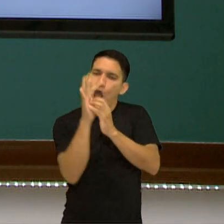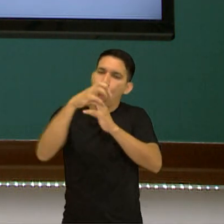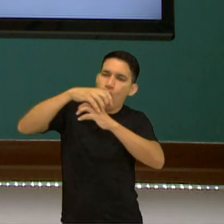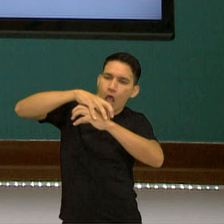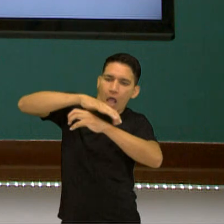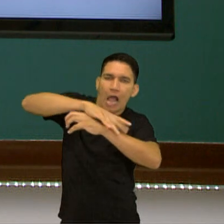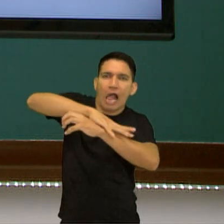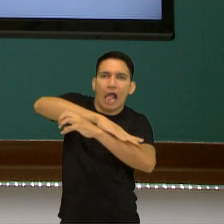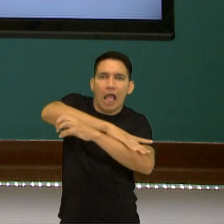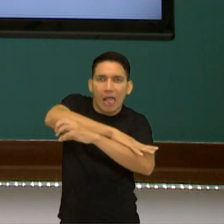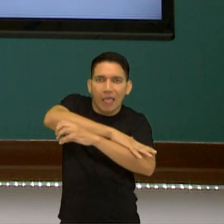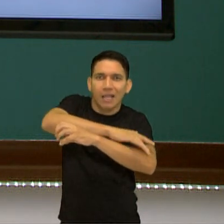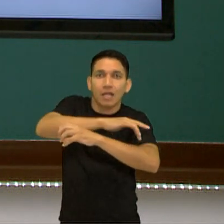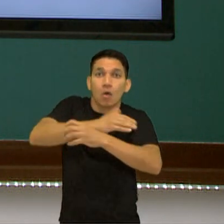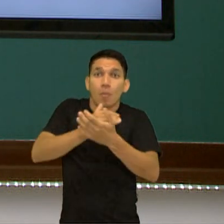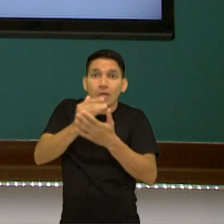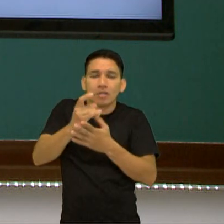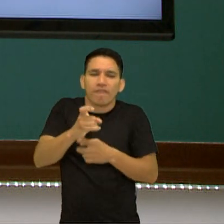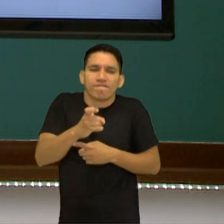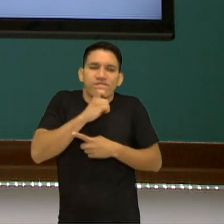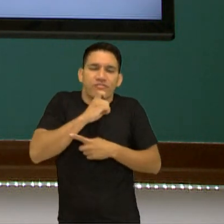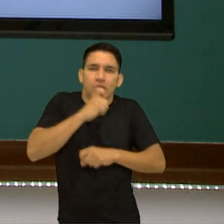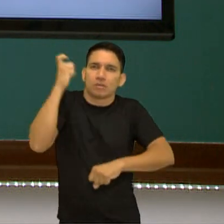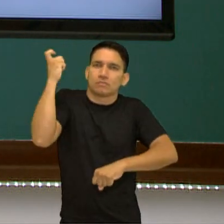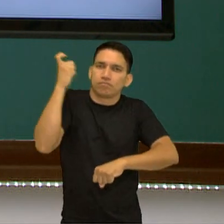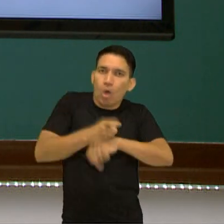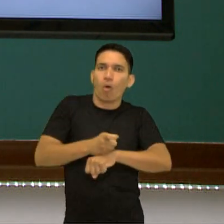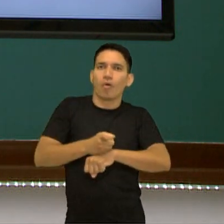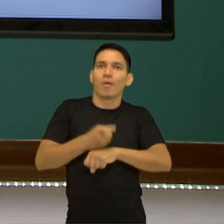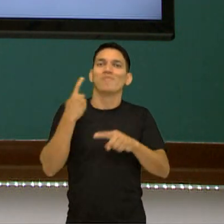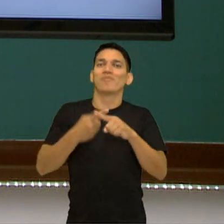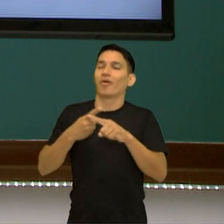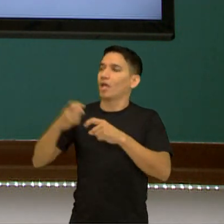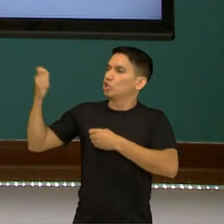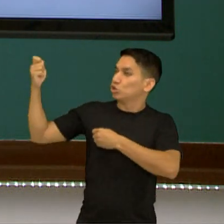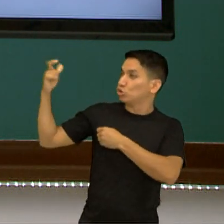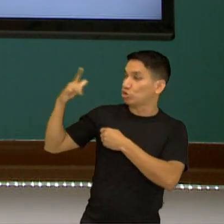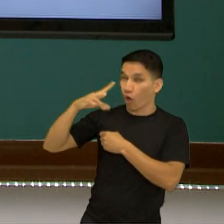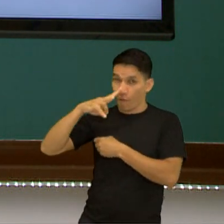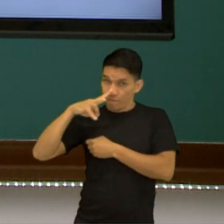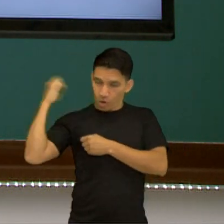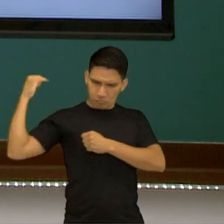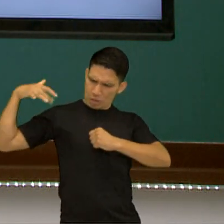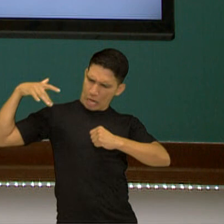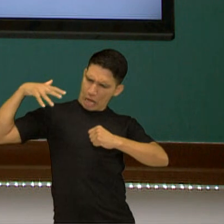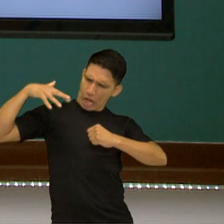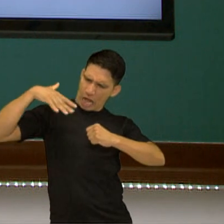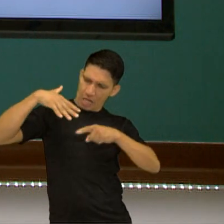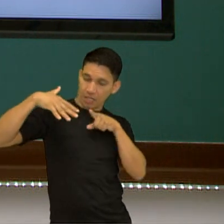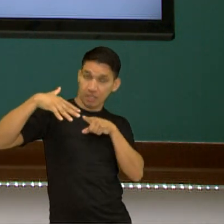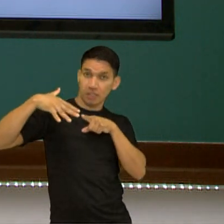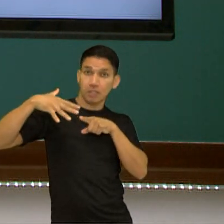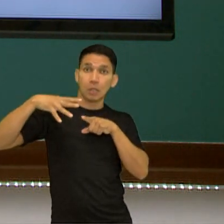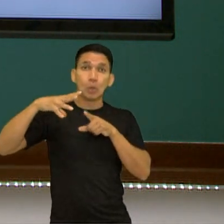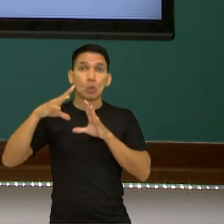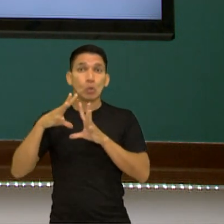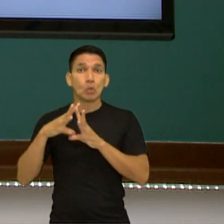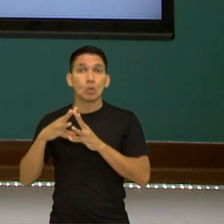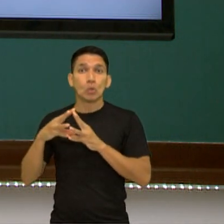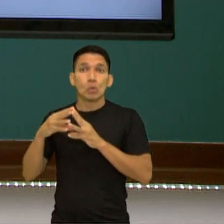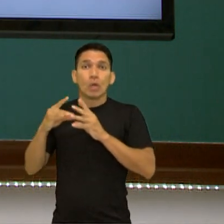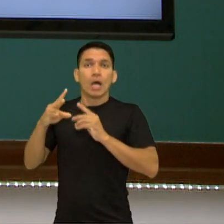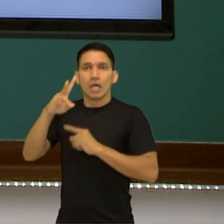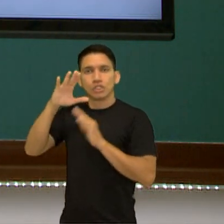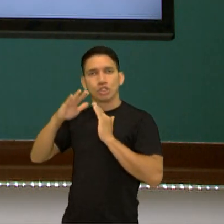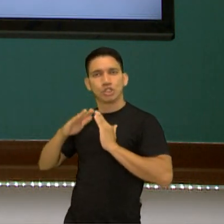devido ao contato com a água fria e à redução da radiação solar. Olha só, aquilo que eu já falei anteriormente,